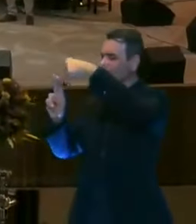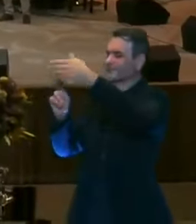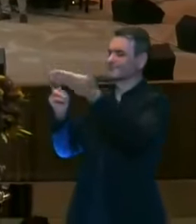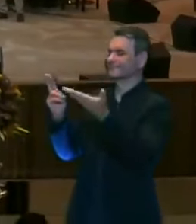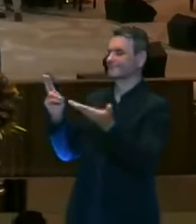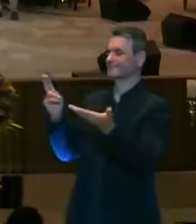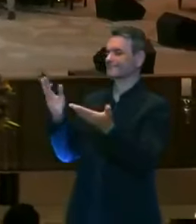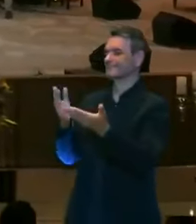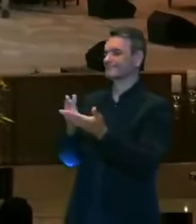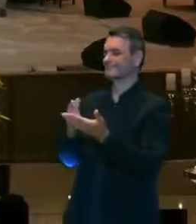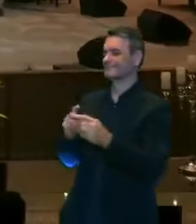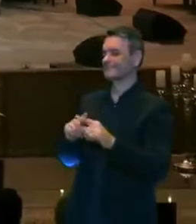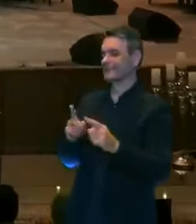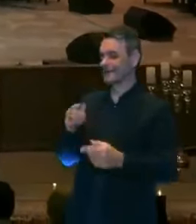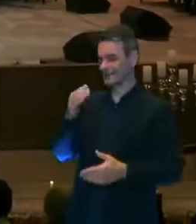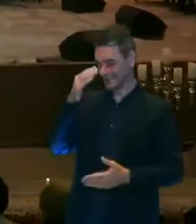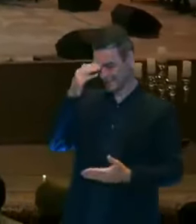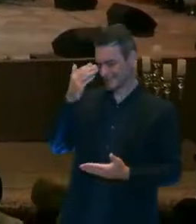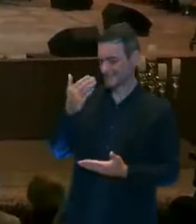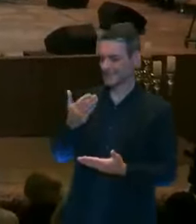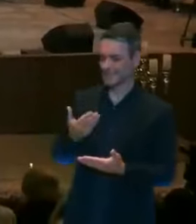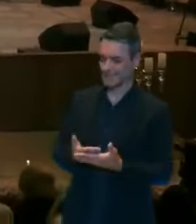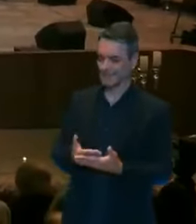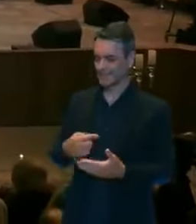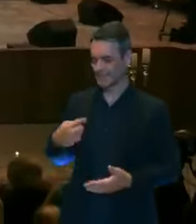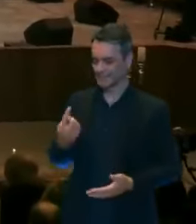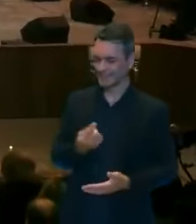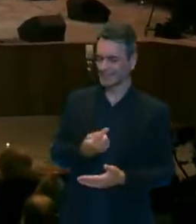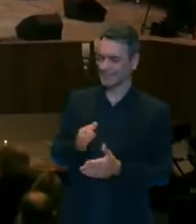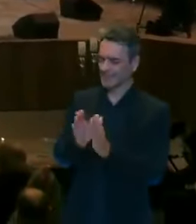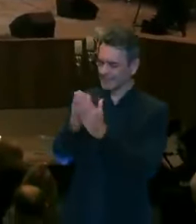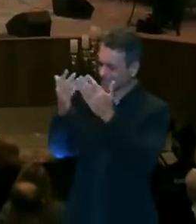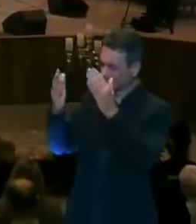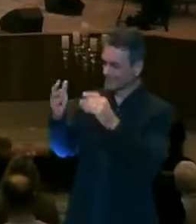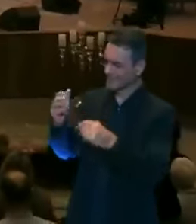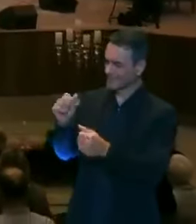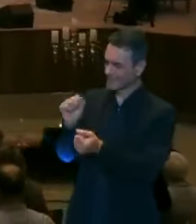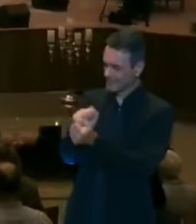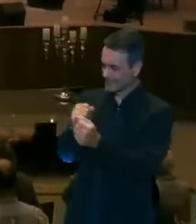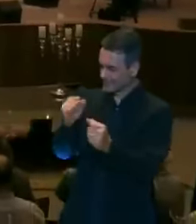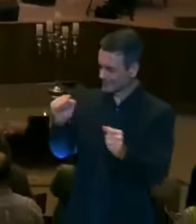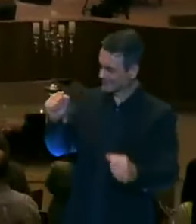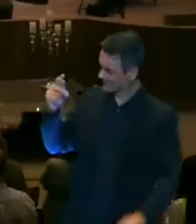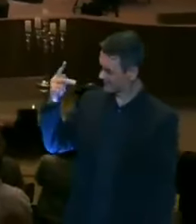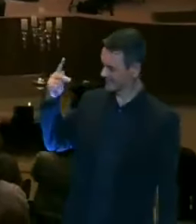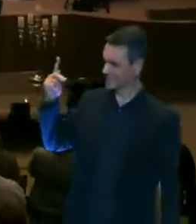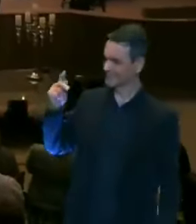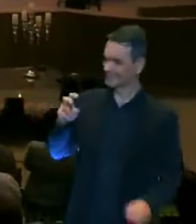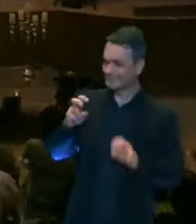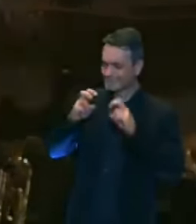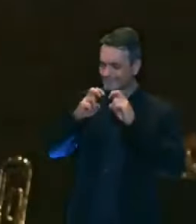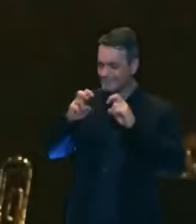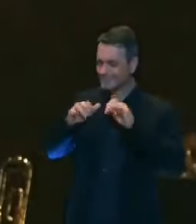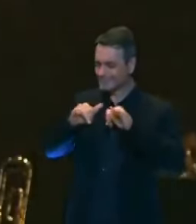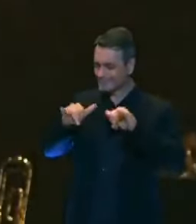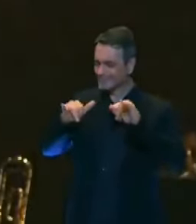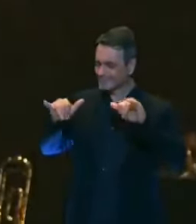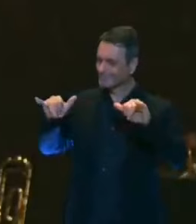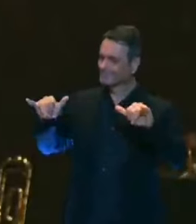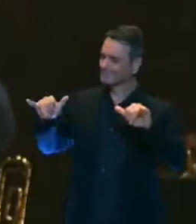que quando exaltamos a grandeza de Deus, declaramos, anunciamos